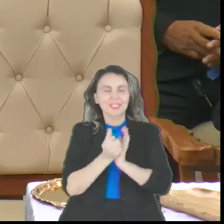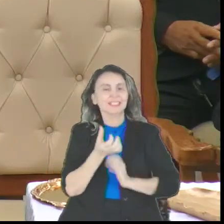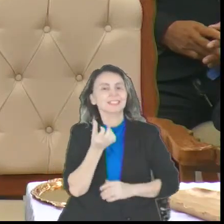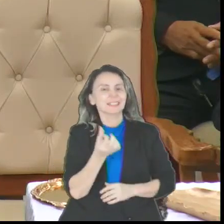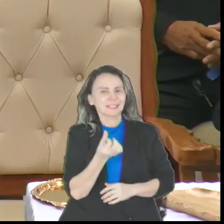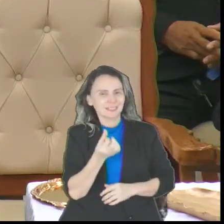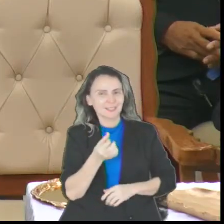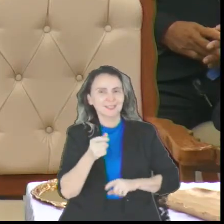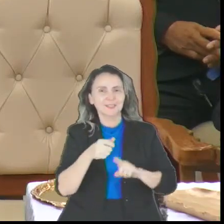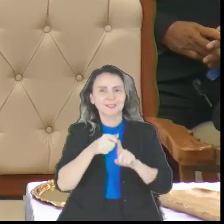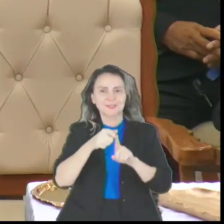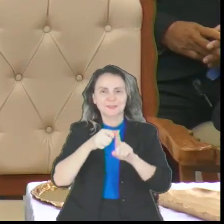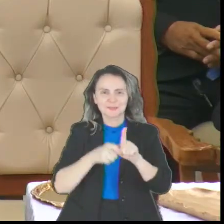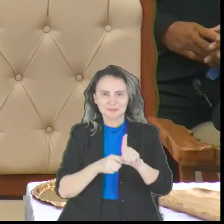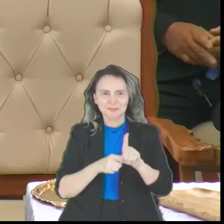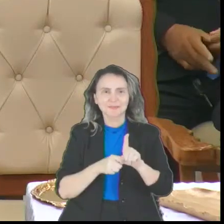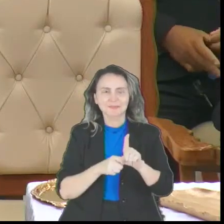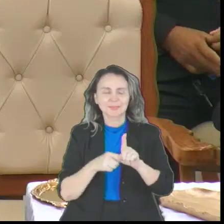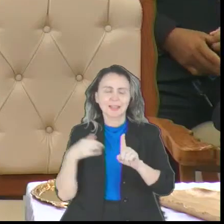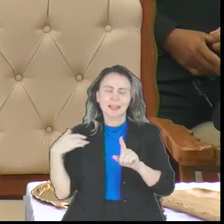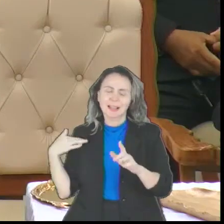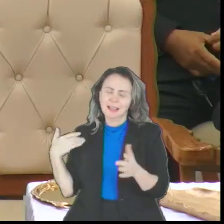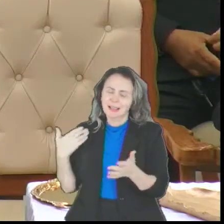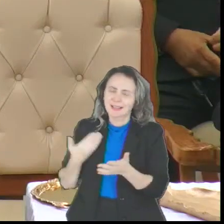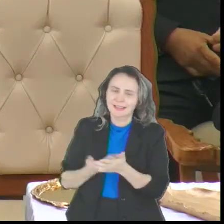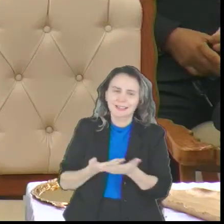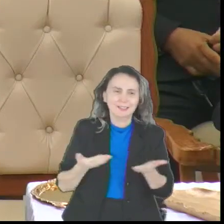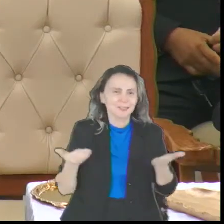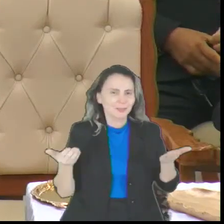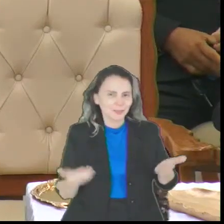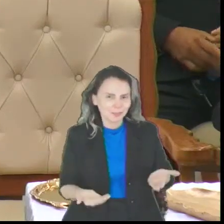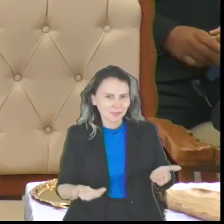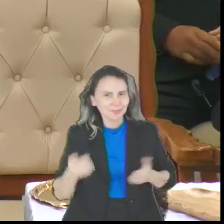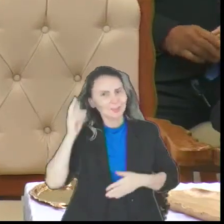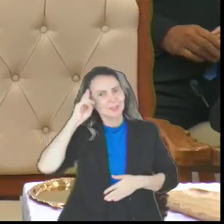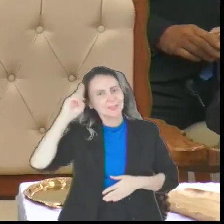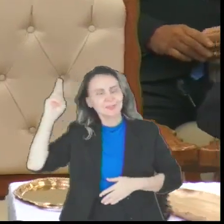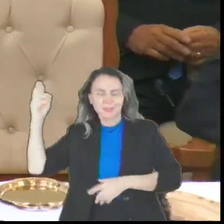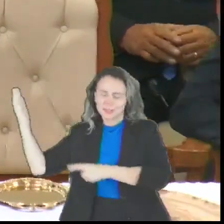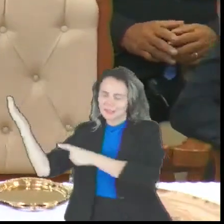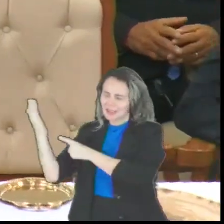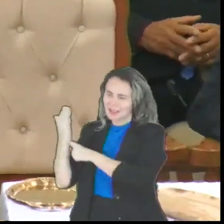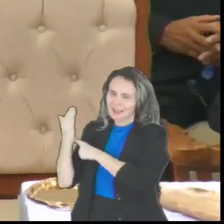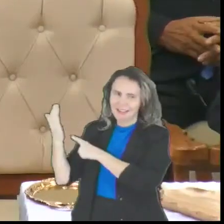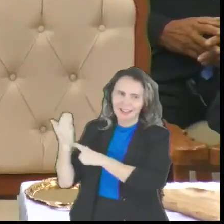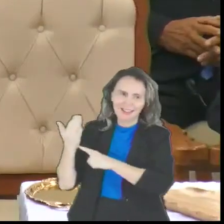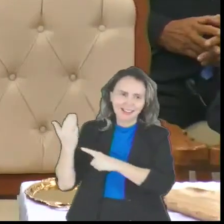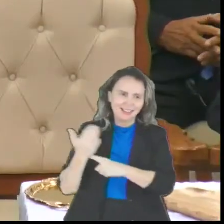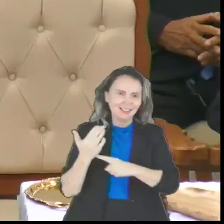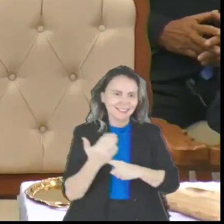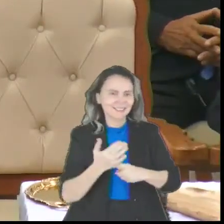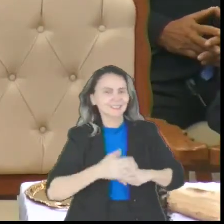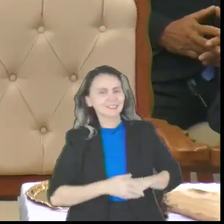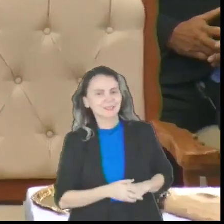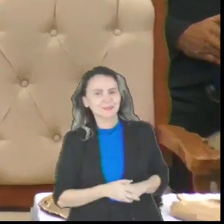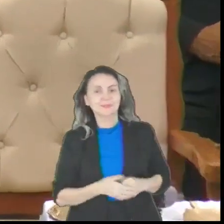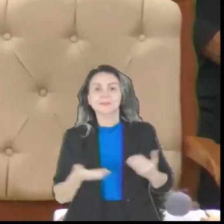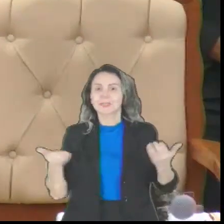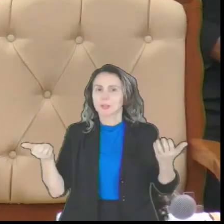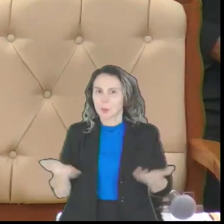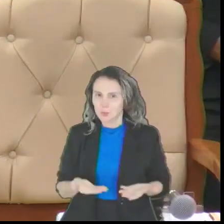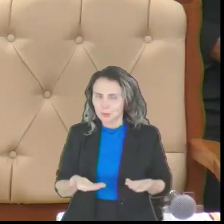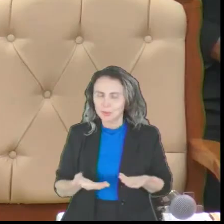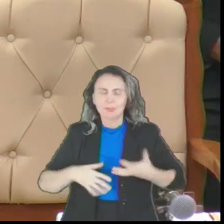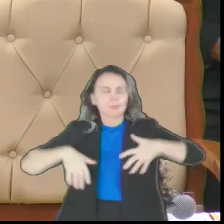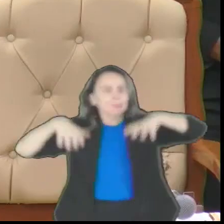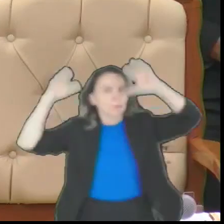ano e até aqui tem nos ajudado o Senhor. Amém? Hoje choveu